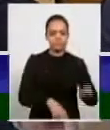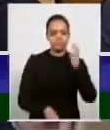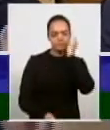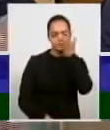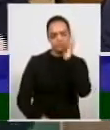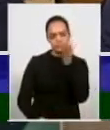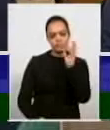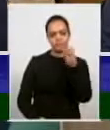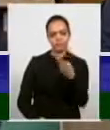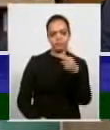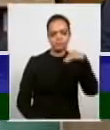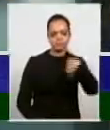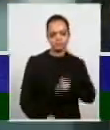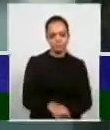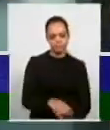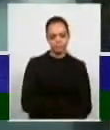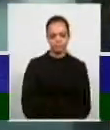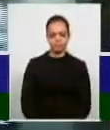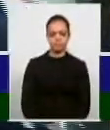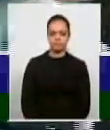com a palavra por 2 minutos.